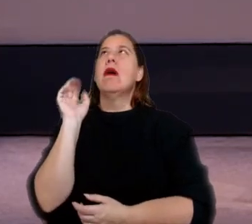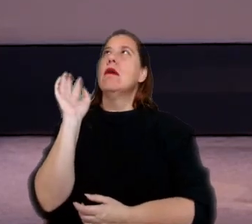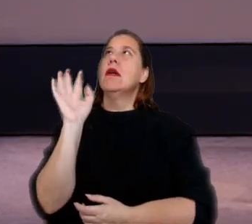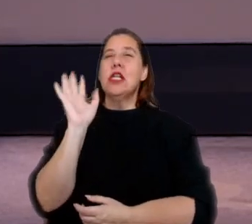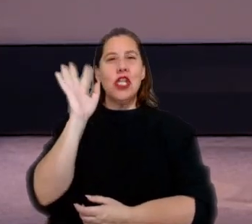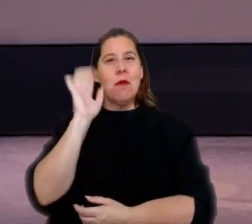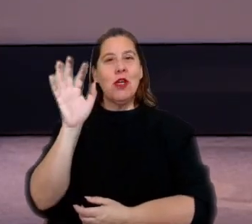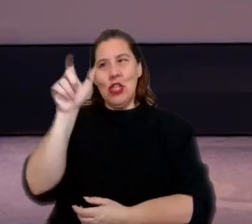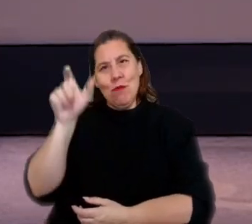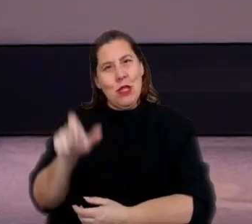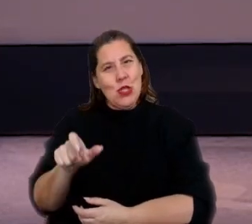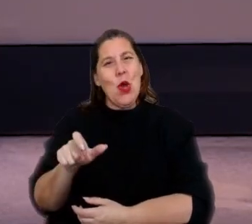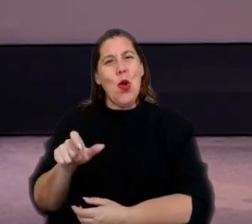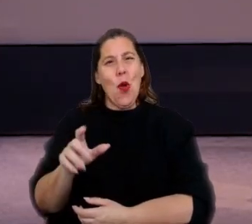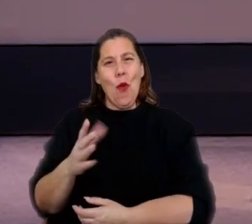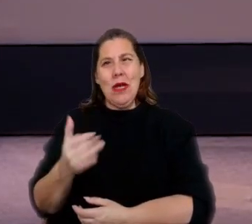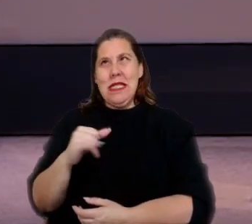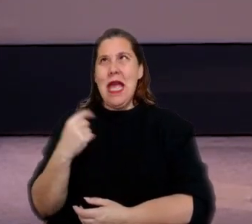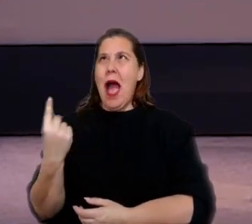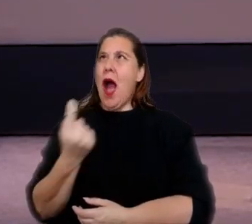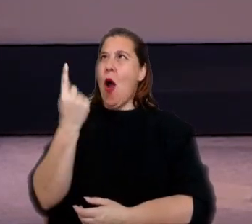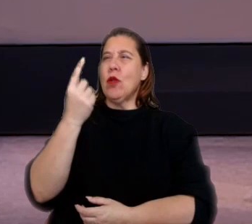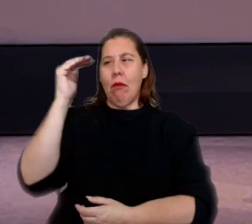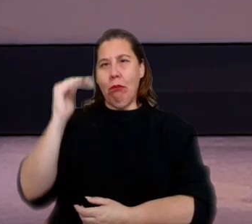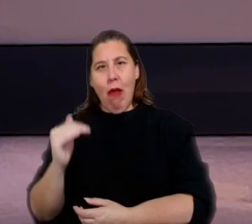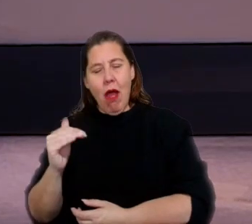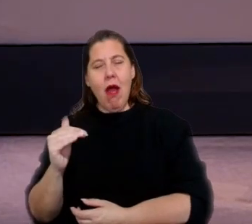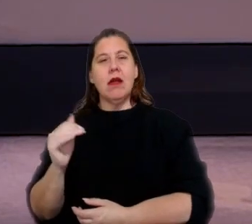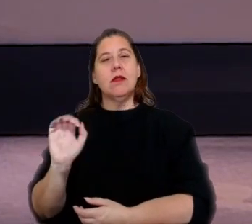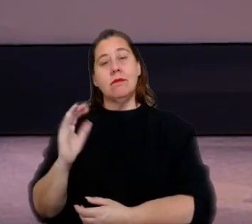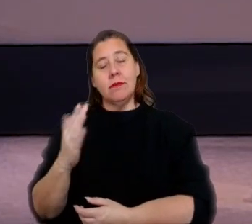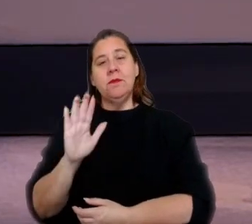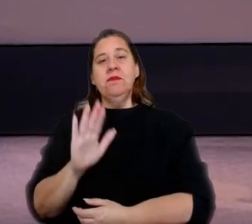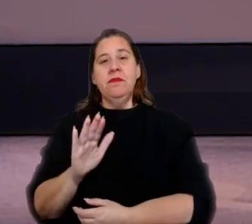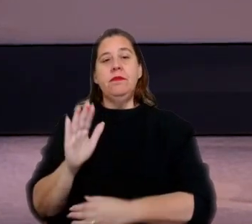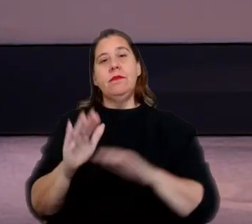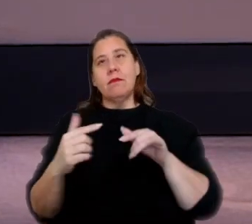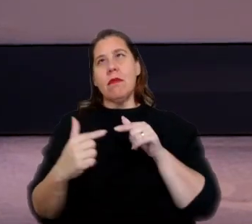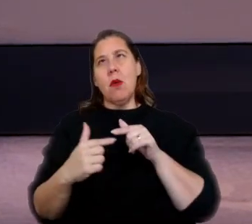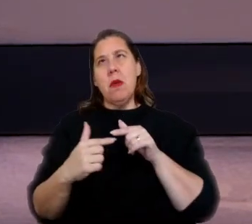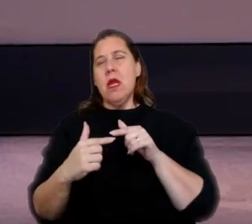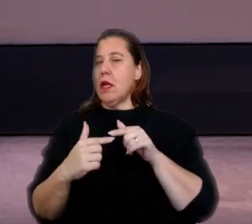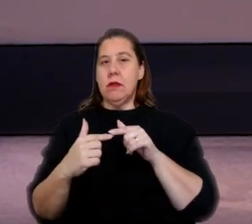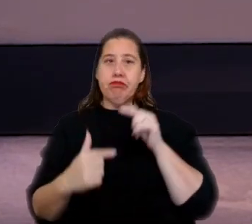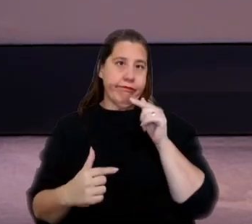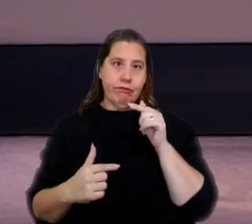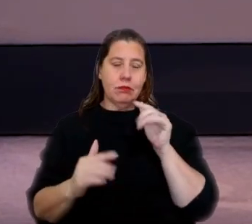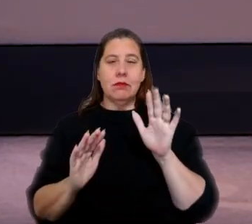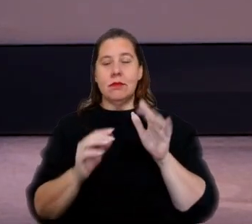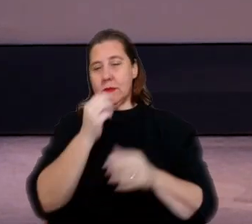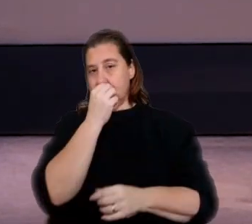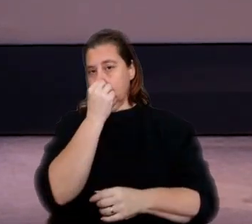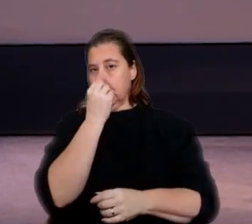no telefone, né? Como é que ela é, sei lá, até se ela é alta ou baixa, acontece, né? Às vezes combina, às vezes não.